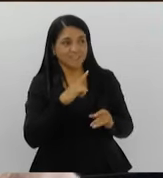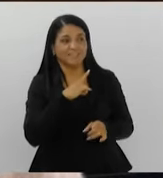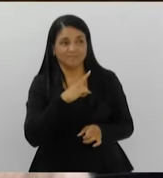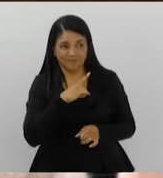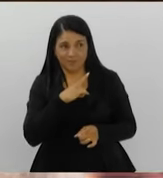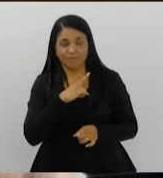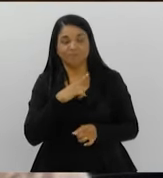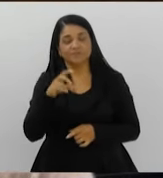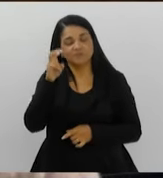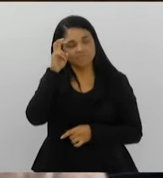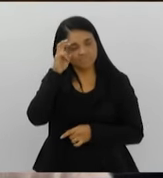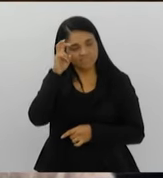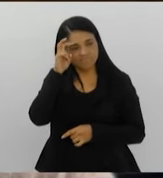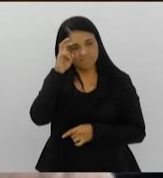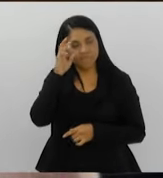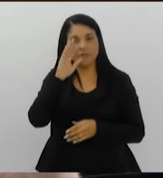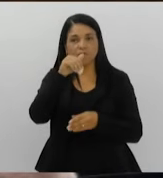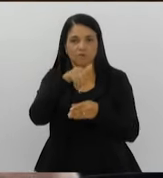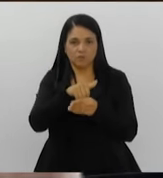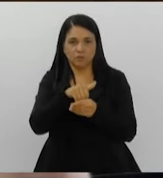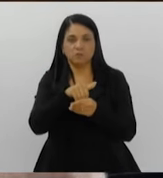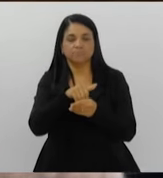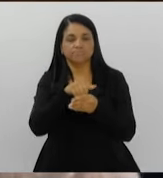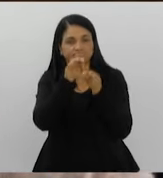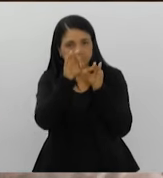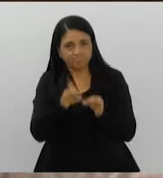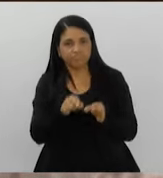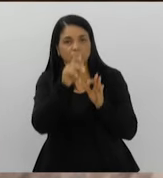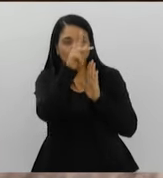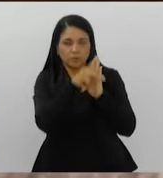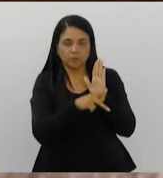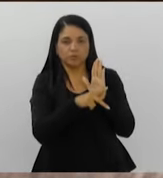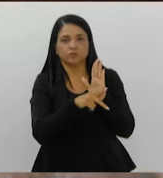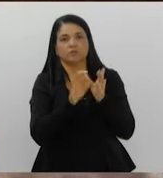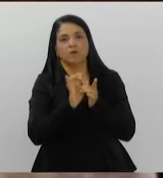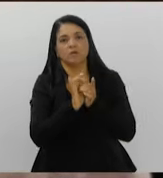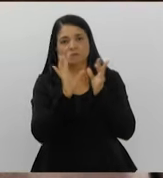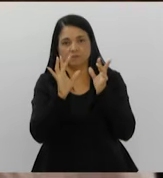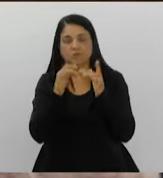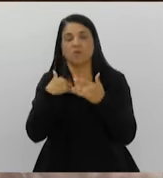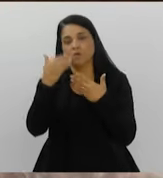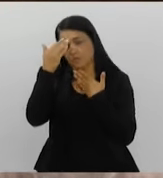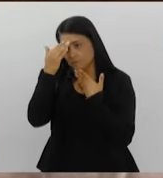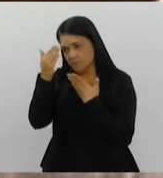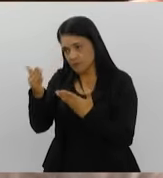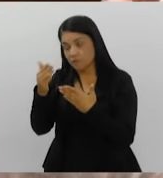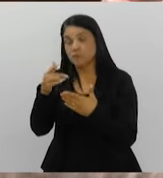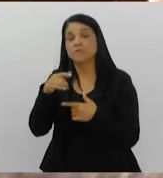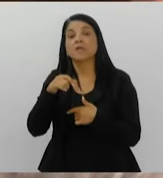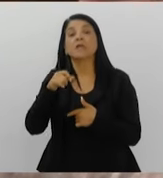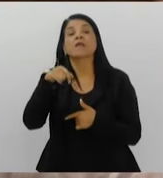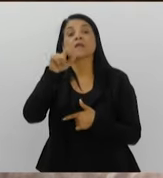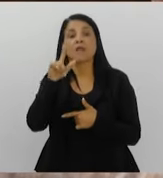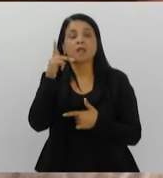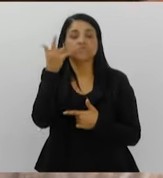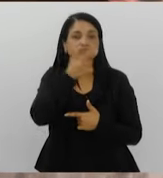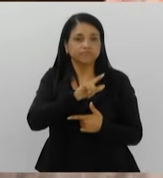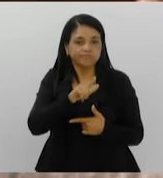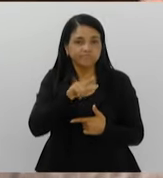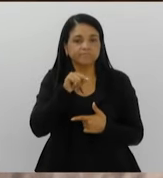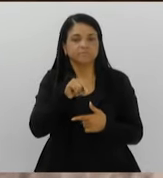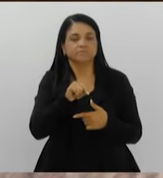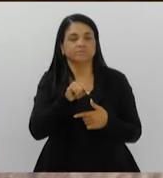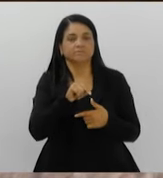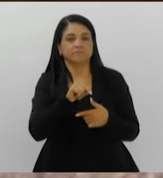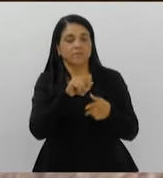na quinta-feira estaremos votando definitivamente esse projeto autorizativo. Muito obrigado. E quem ganha com isso é a população